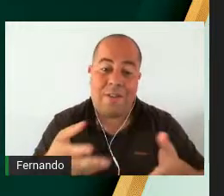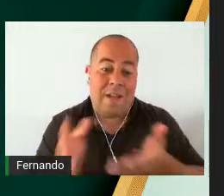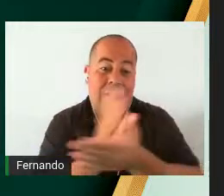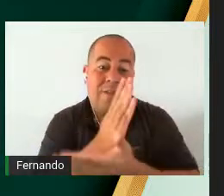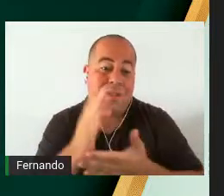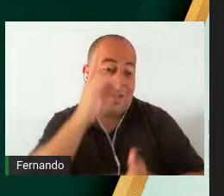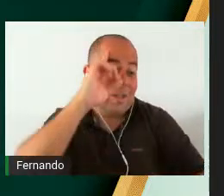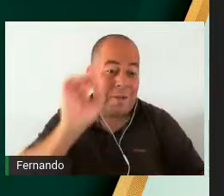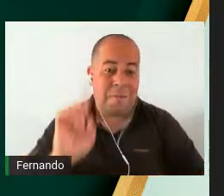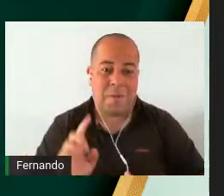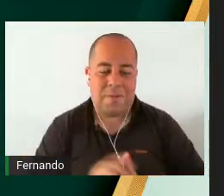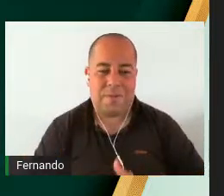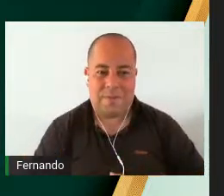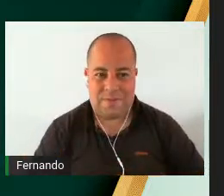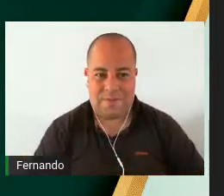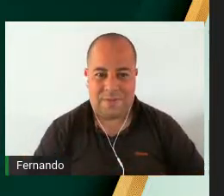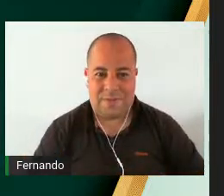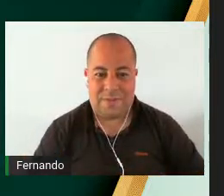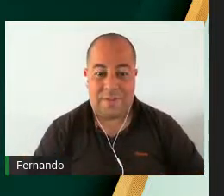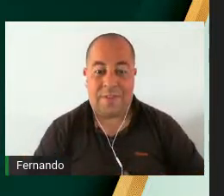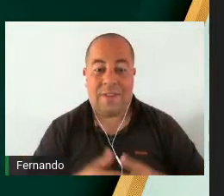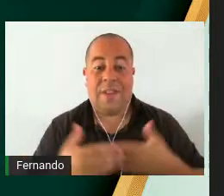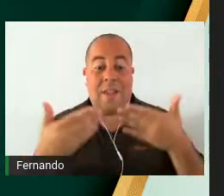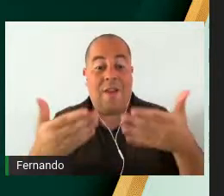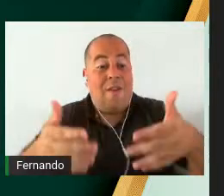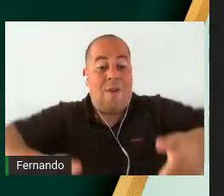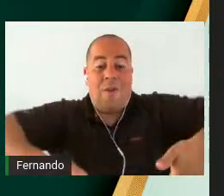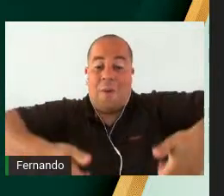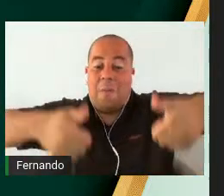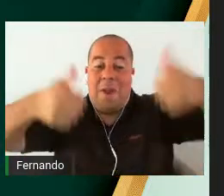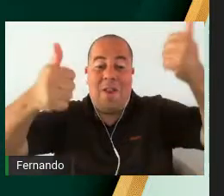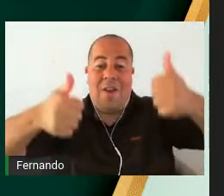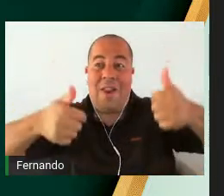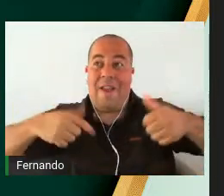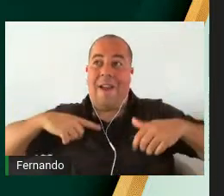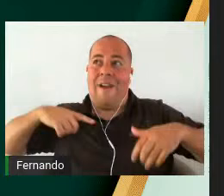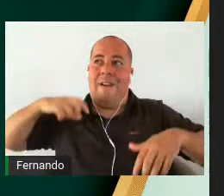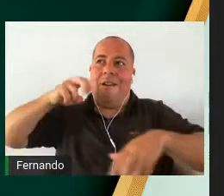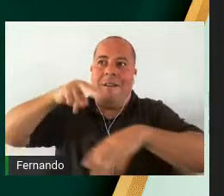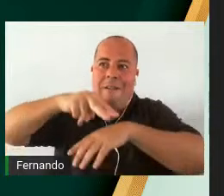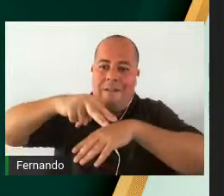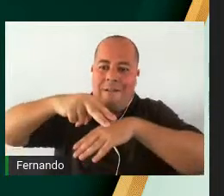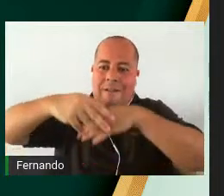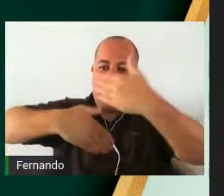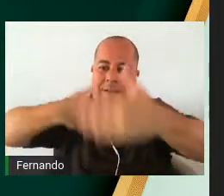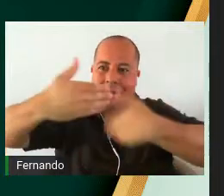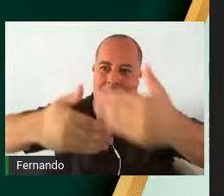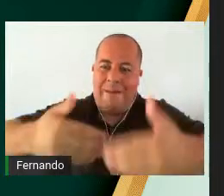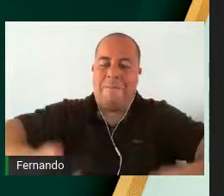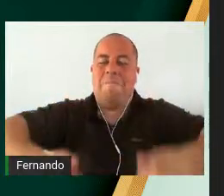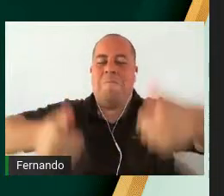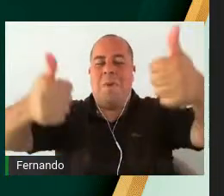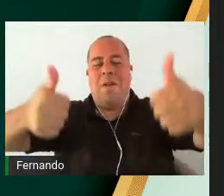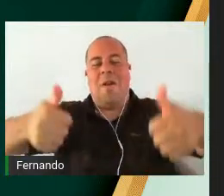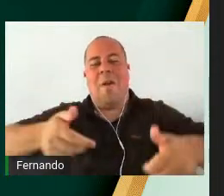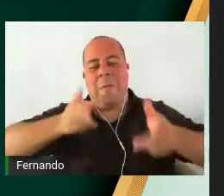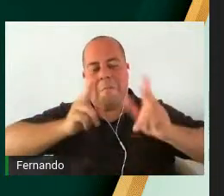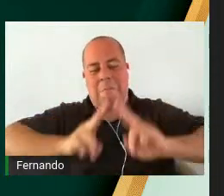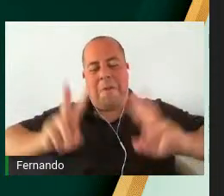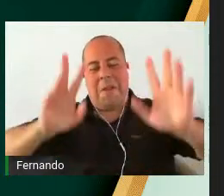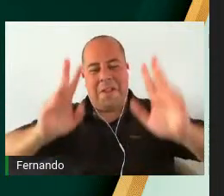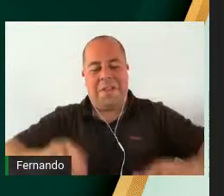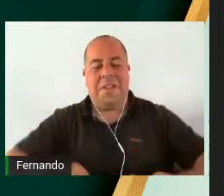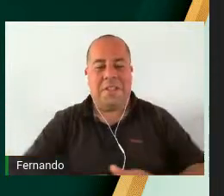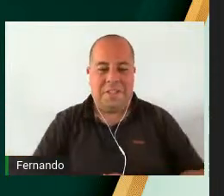tinham. Vocês saem ainda melhores do que chegaram e essa mudança é para sempre. E o mais